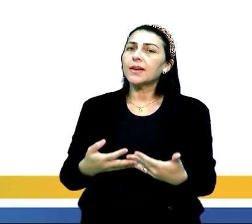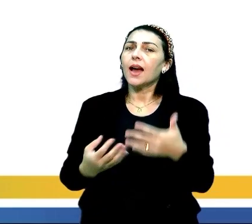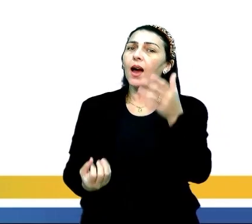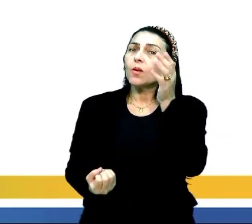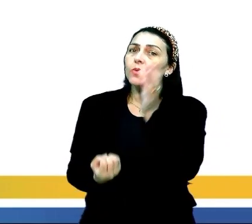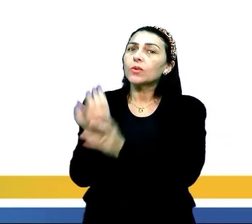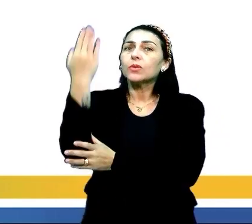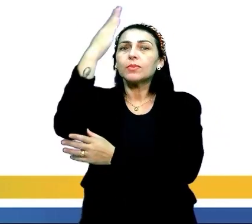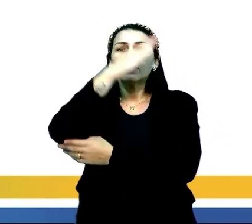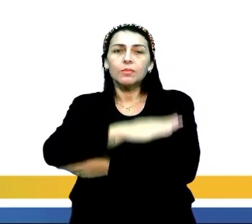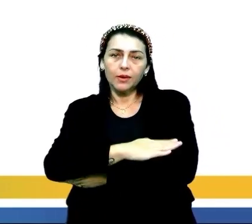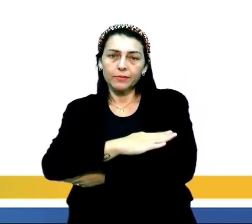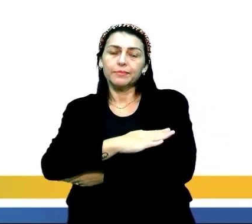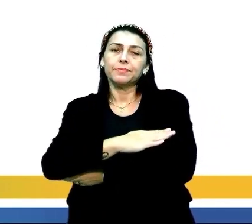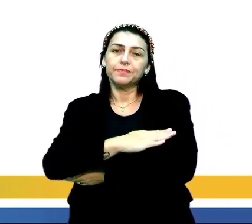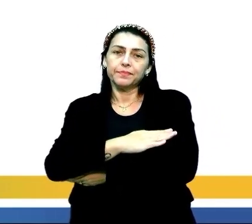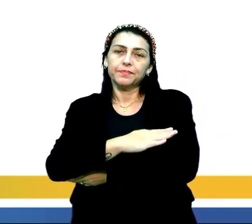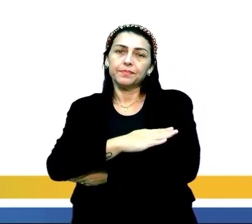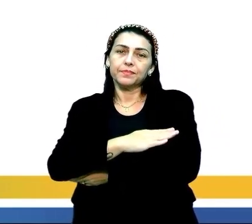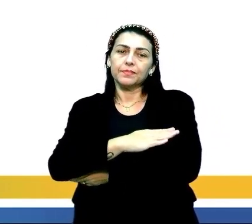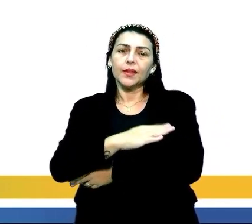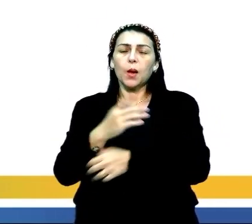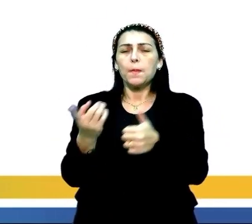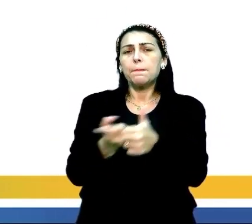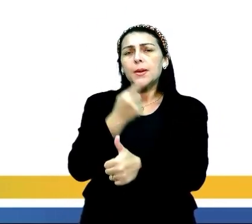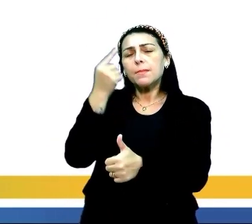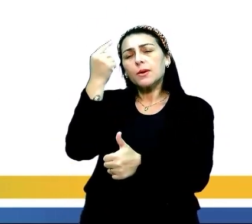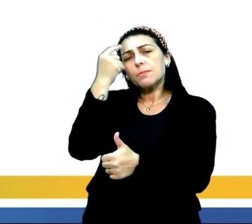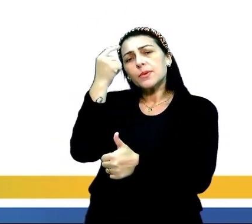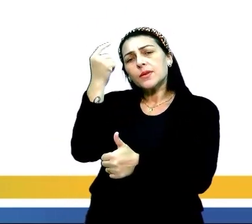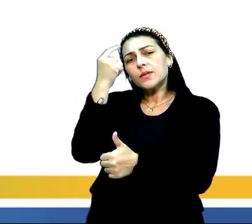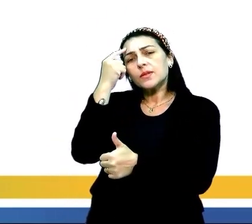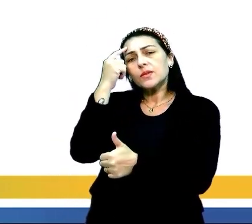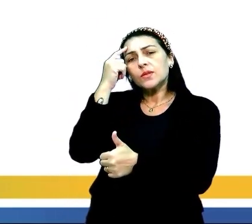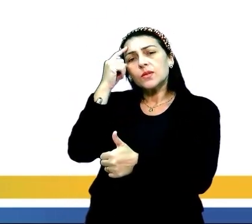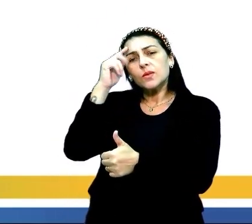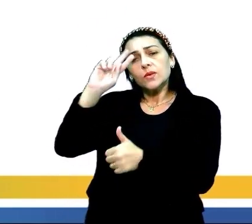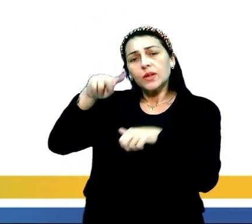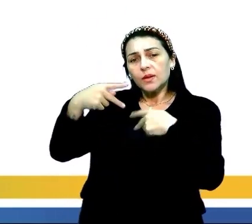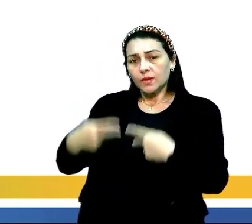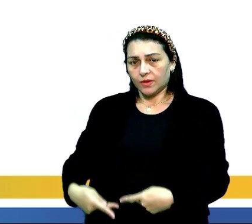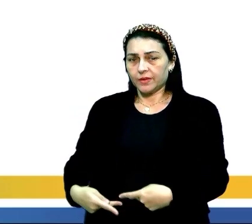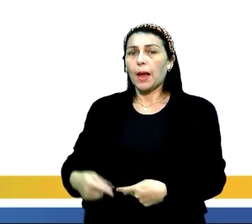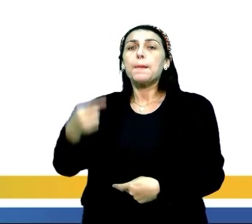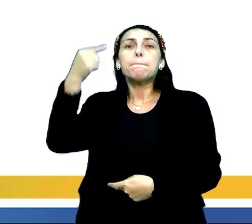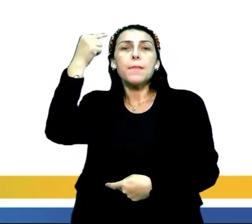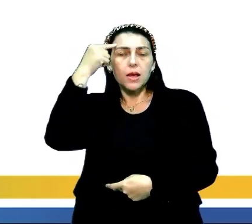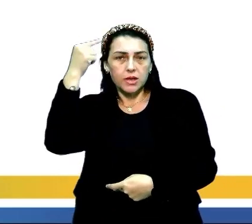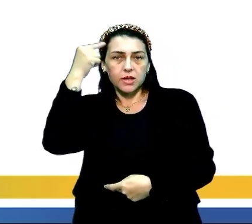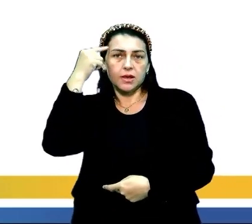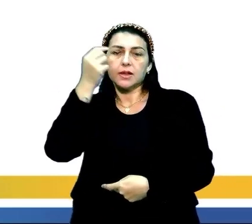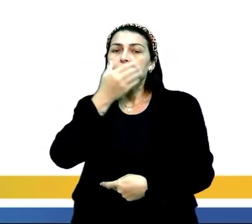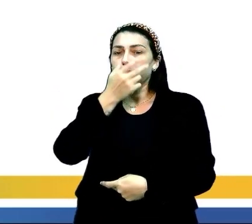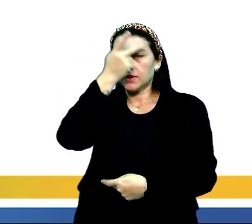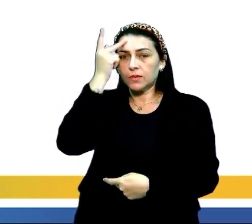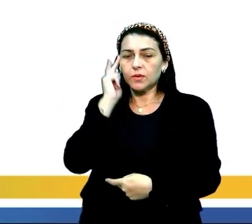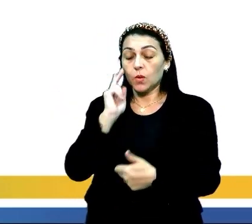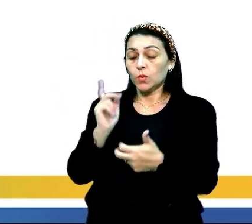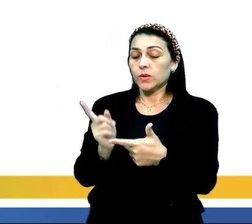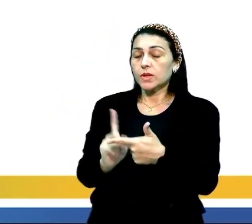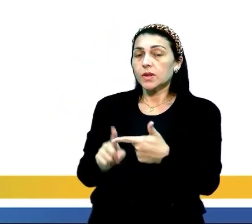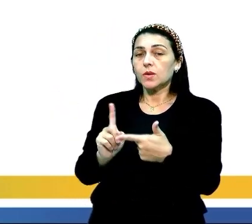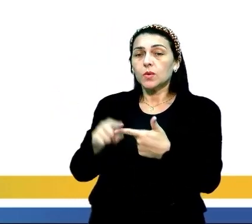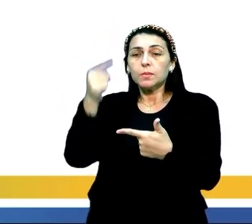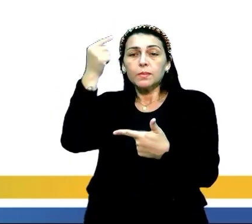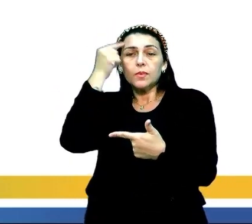existência do mal? Então ele vai colocar o primeiro raciocínio. Os seres humanos são seres racionais. Segundo